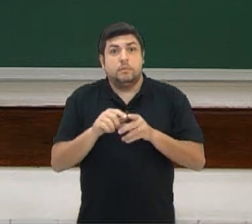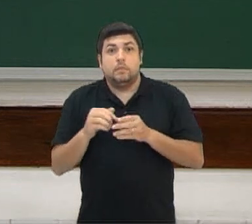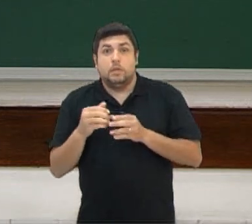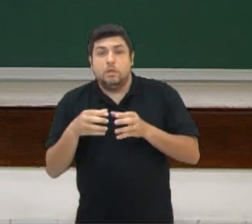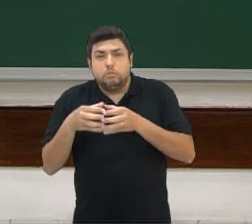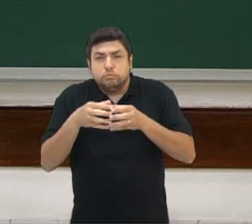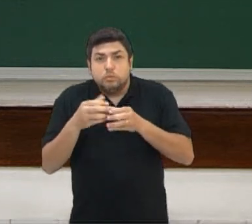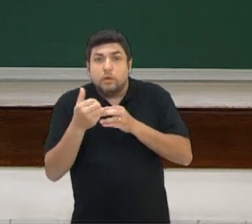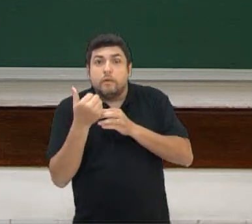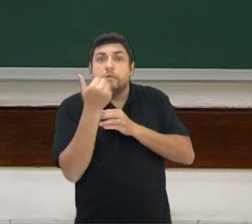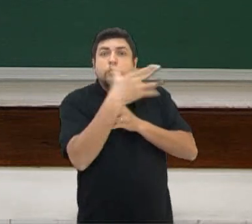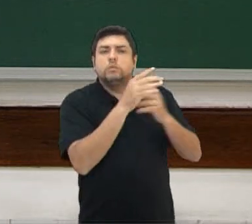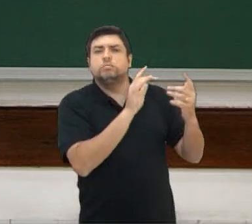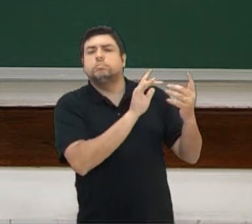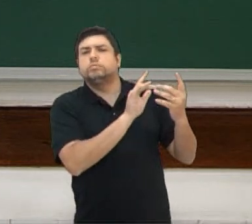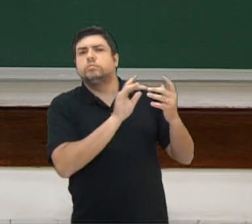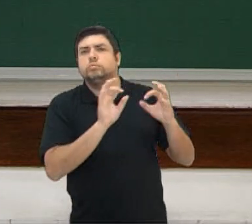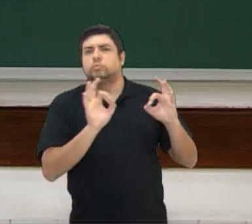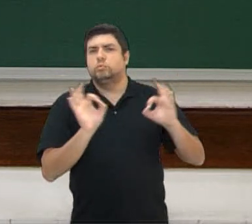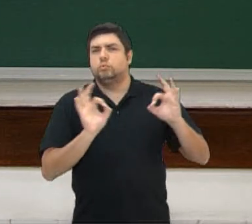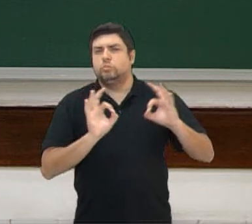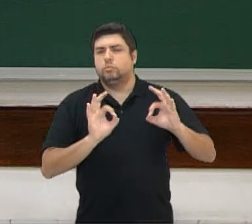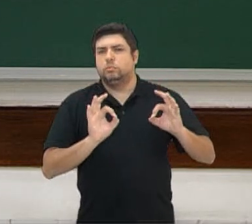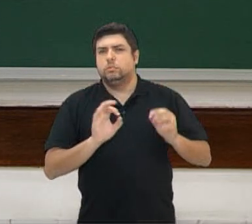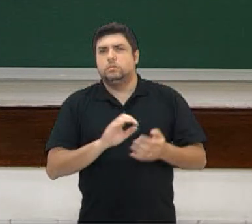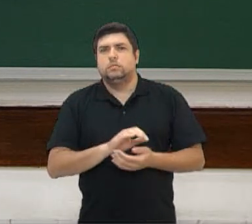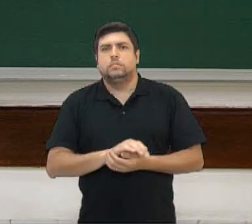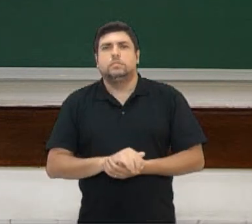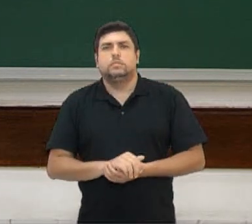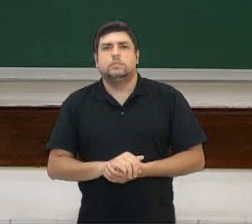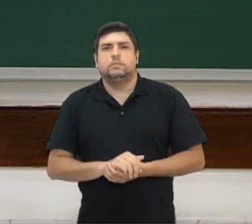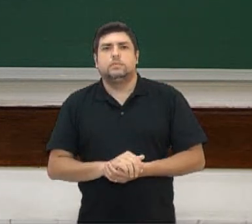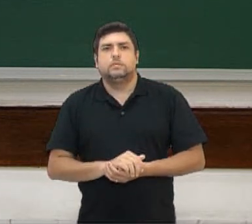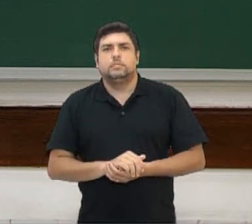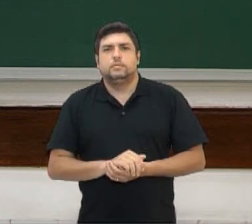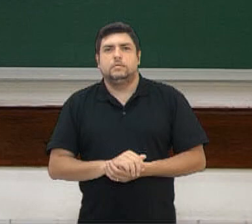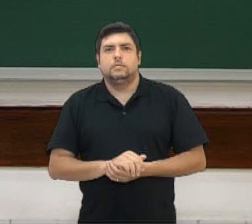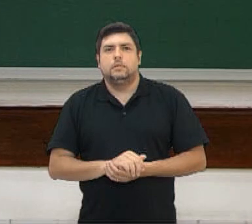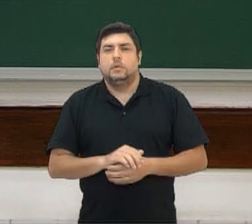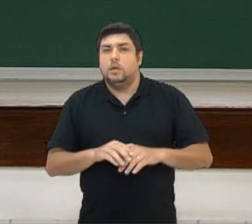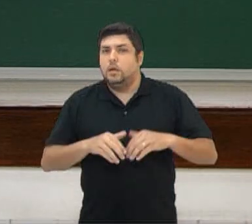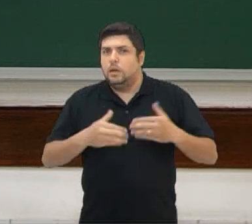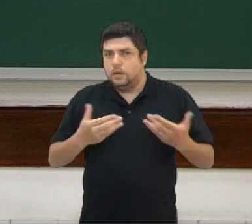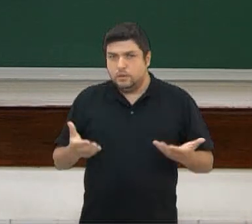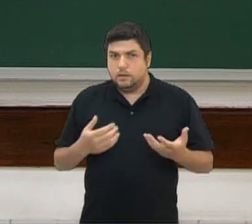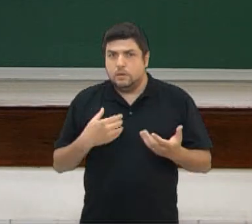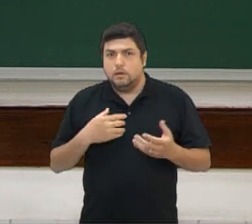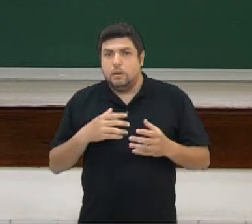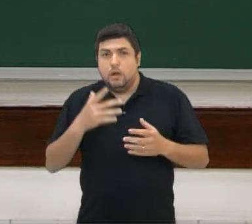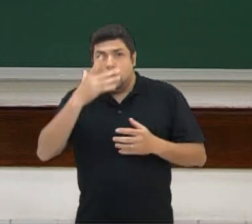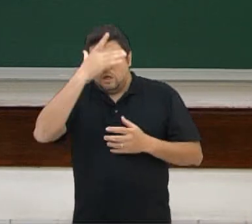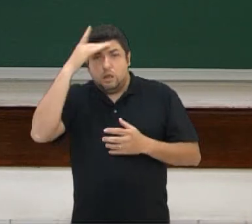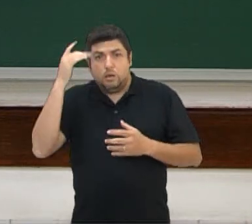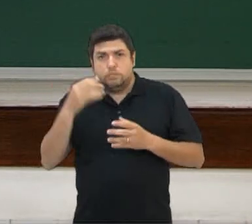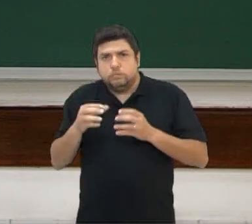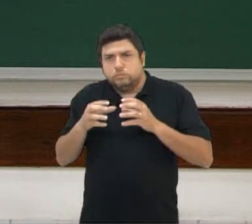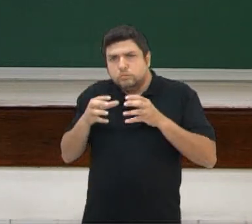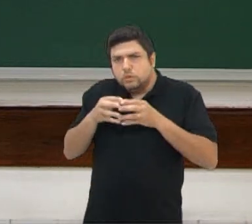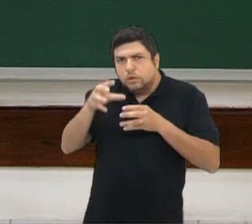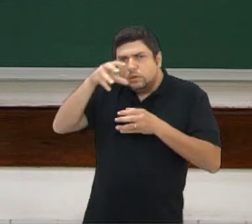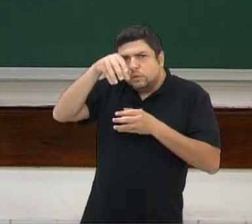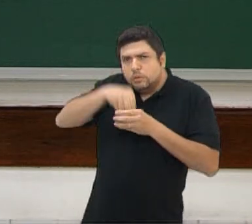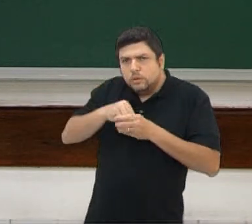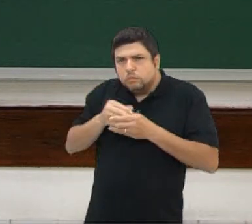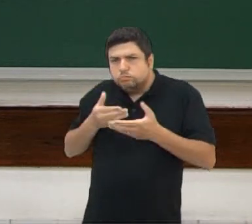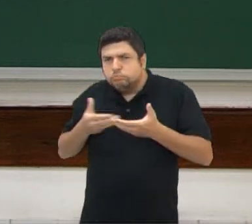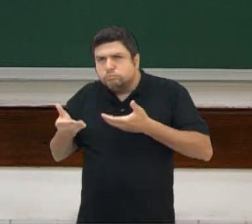fora daquele ambiente. Compreende? Então ela vai aprender, ela vai comer, ela vai interagir, ela